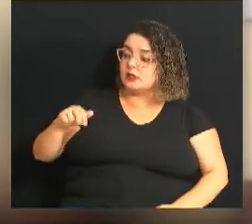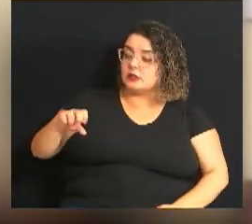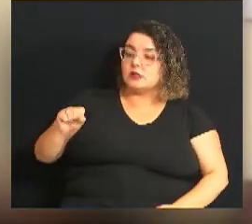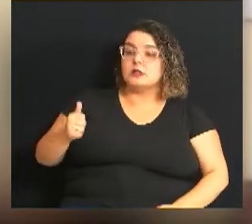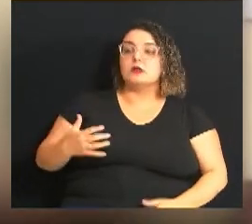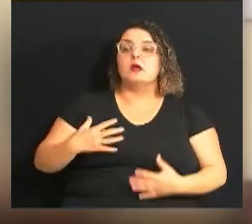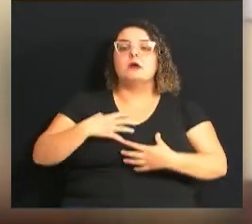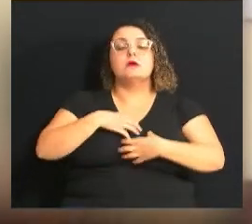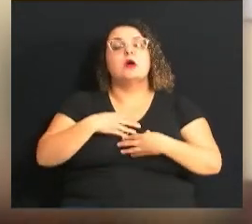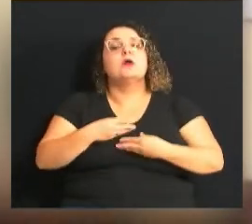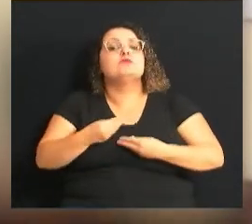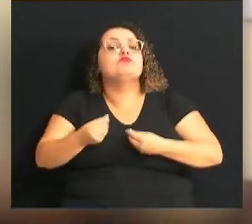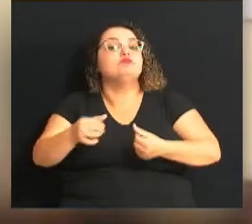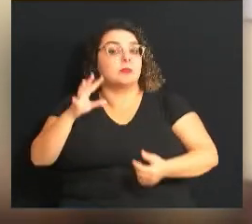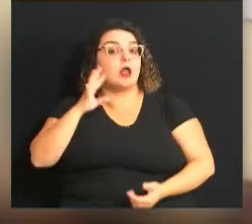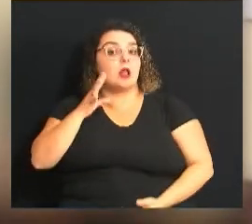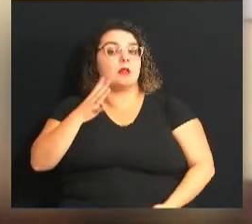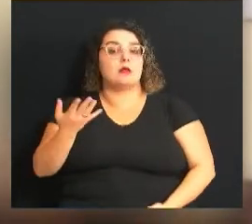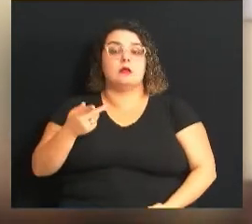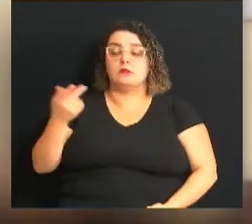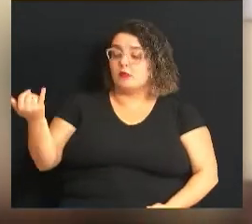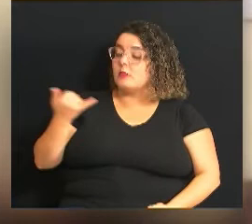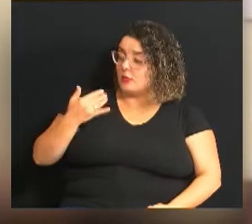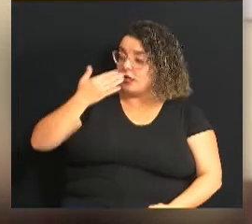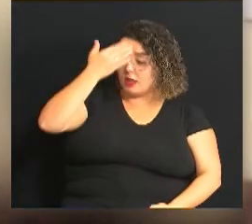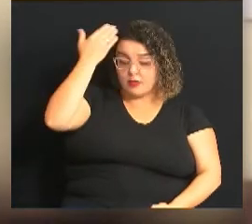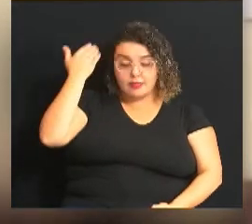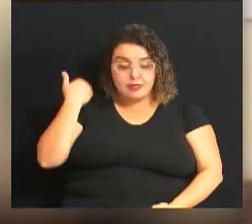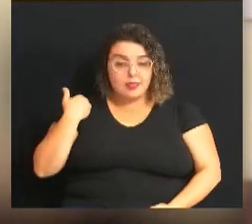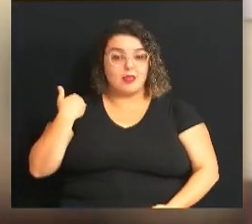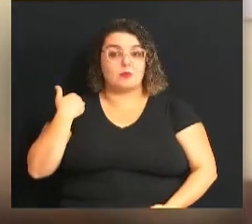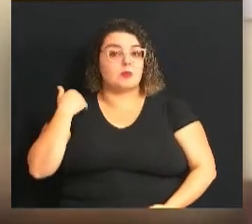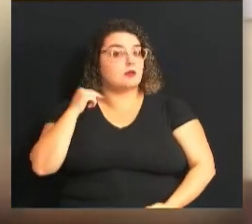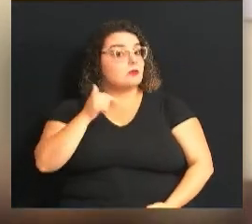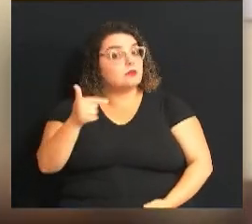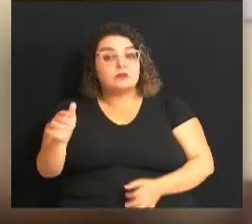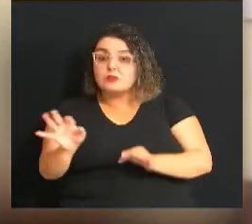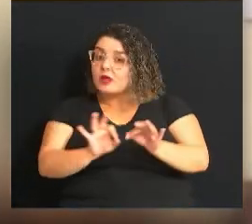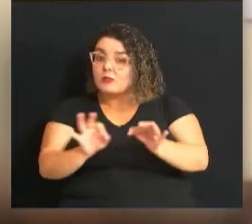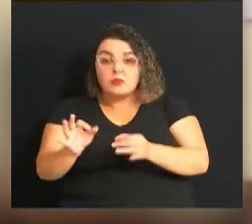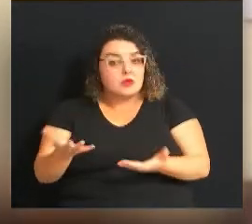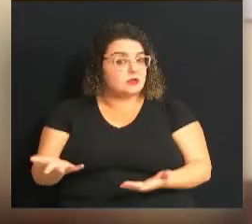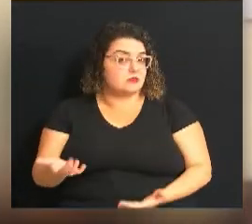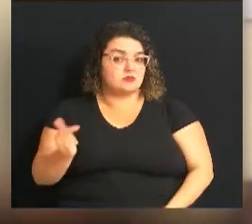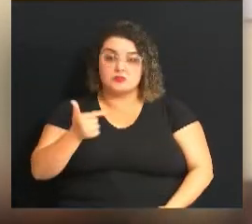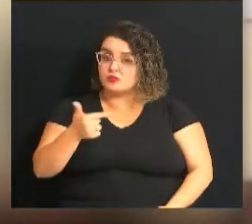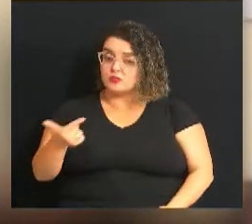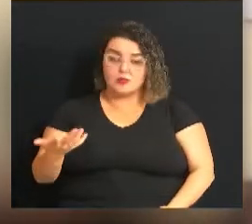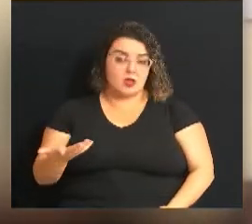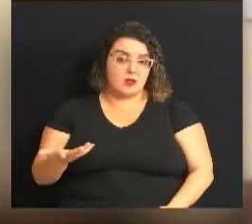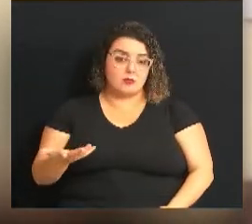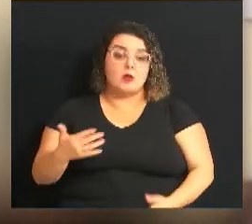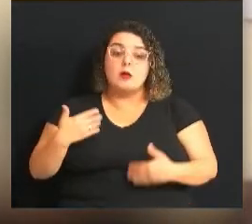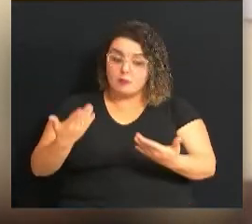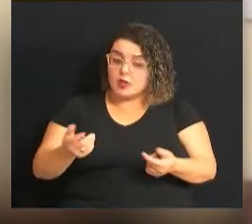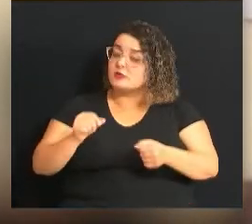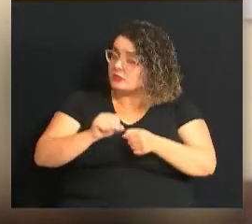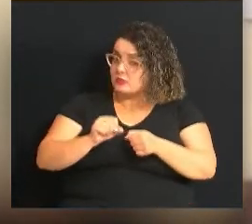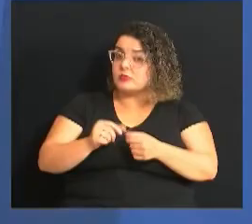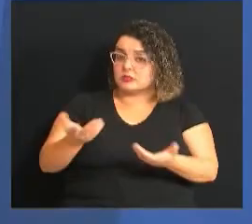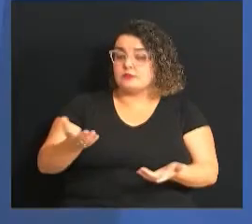muito bacana, porque ele falou: Débora, sinceramente não tem projeto, nós não temos esse projeto, mas eu vou fazer.